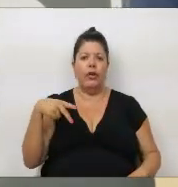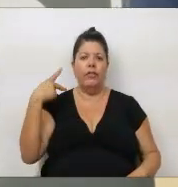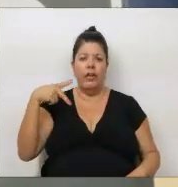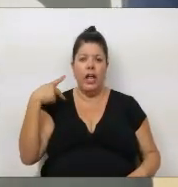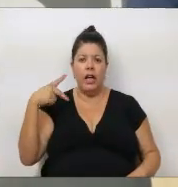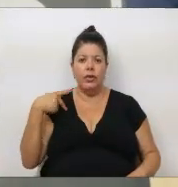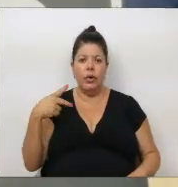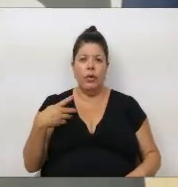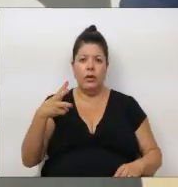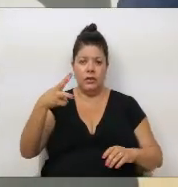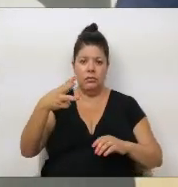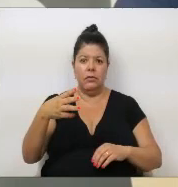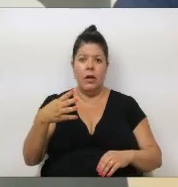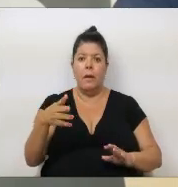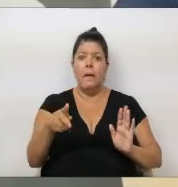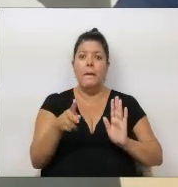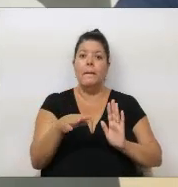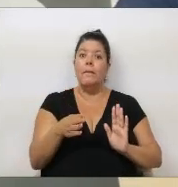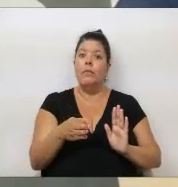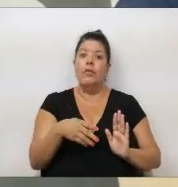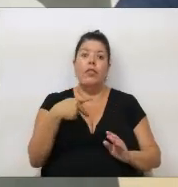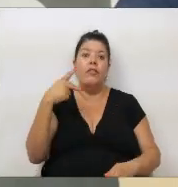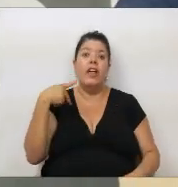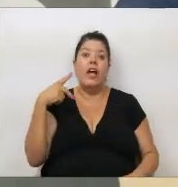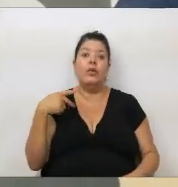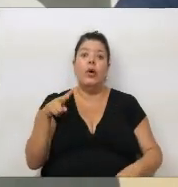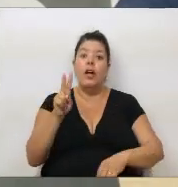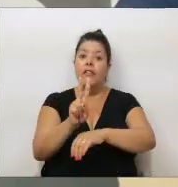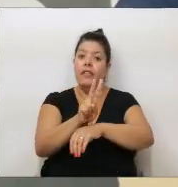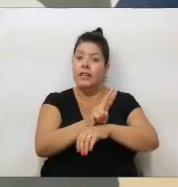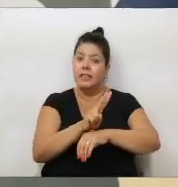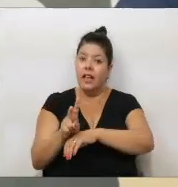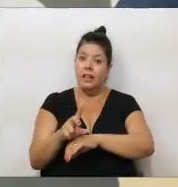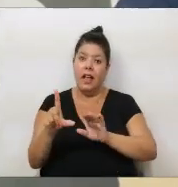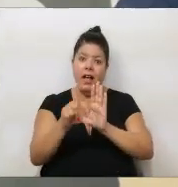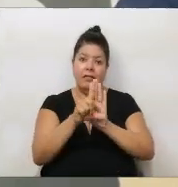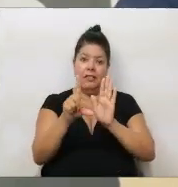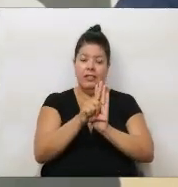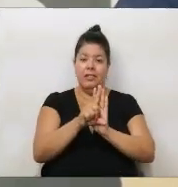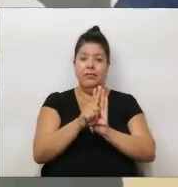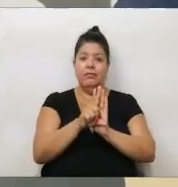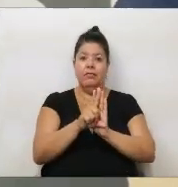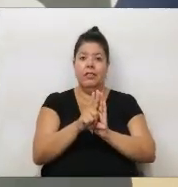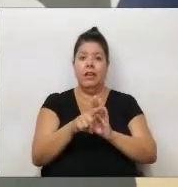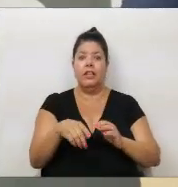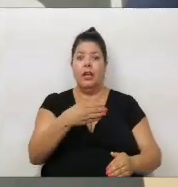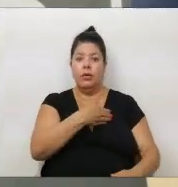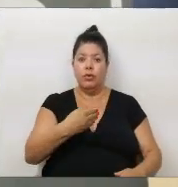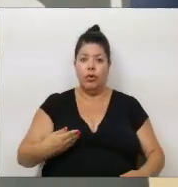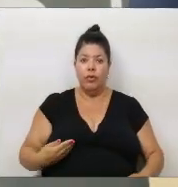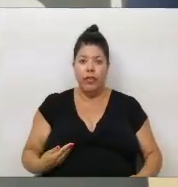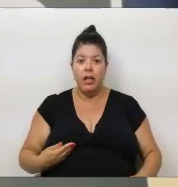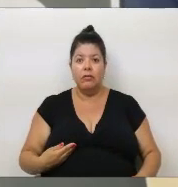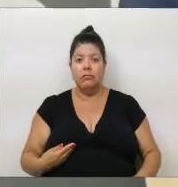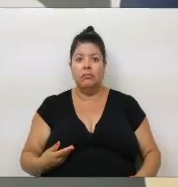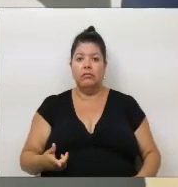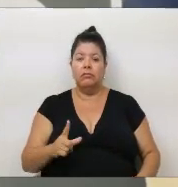Então, o papel do vereador é, sobretudo, fiscalizar o Legislativo. Então, se o governo estabelece